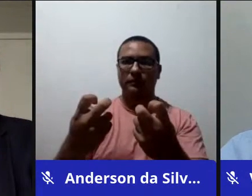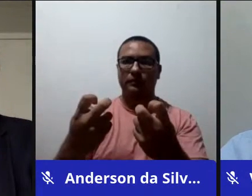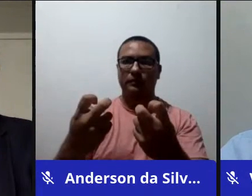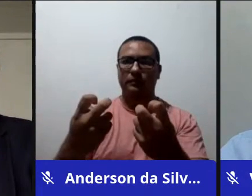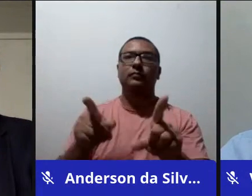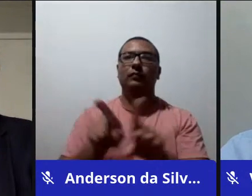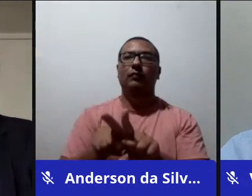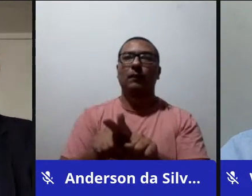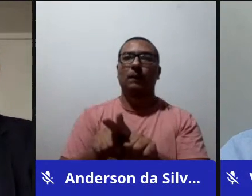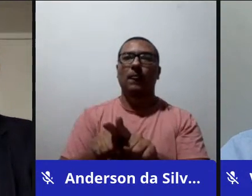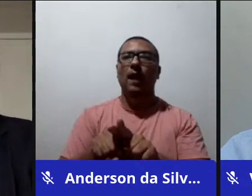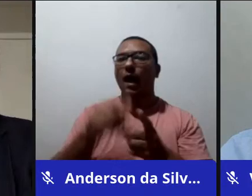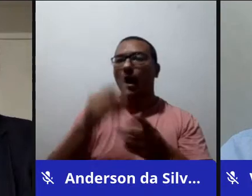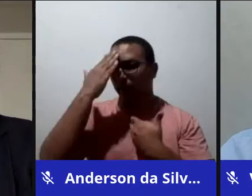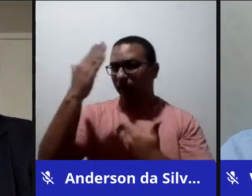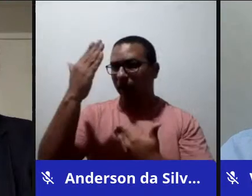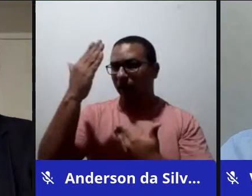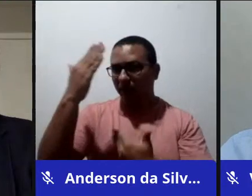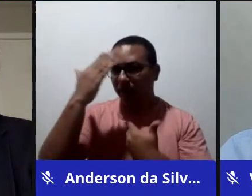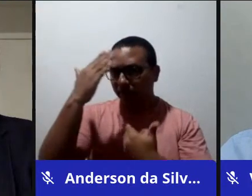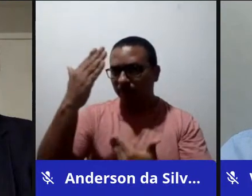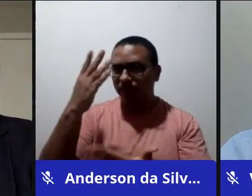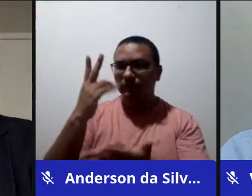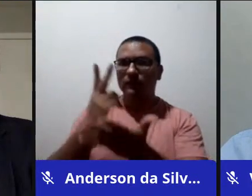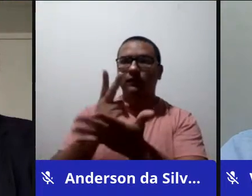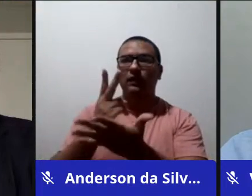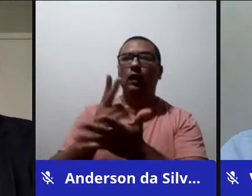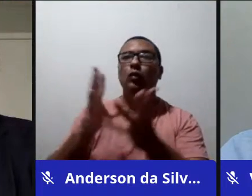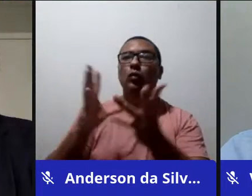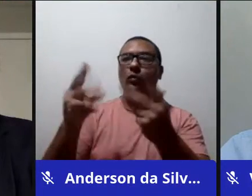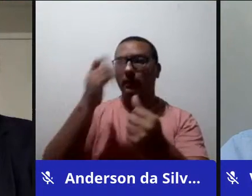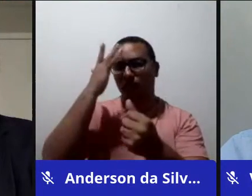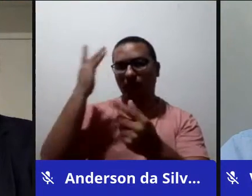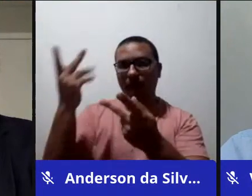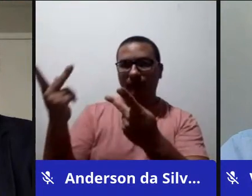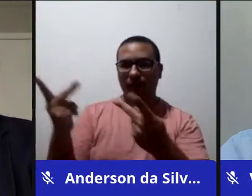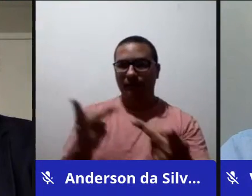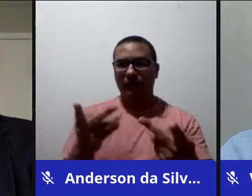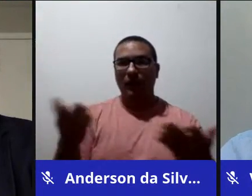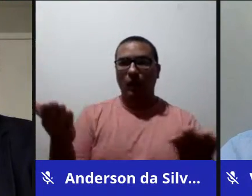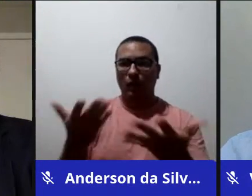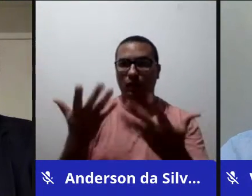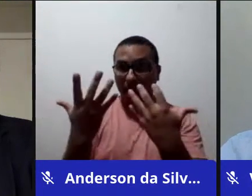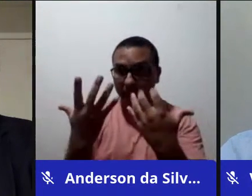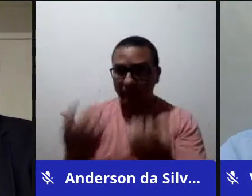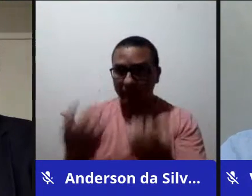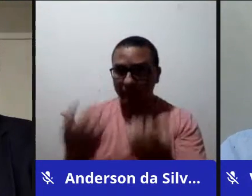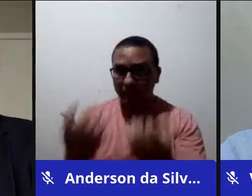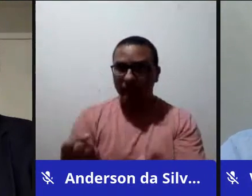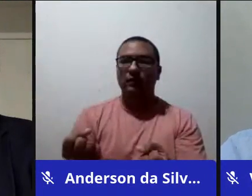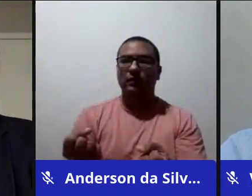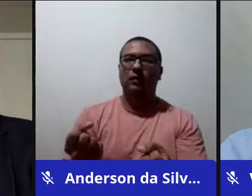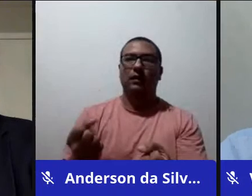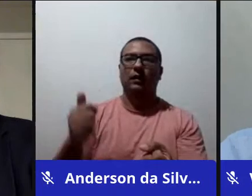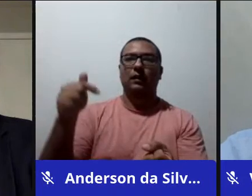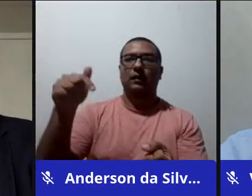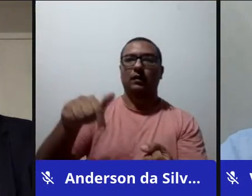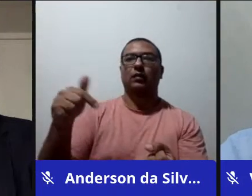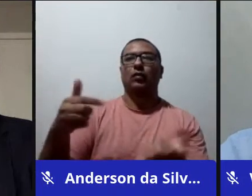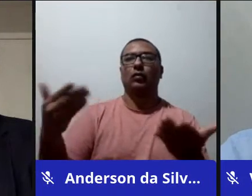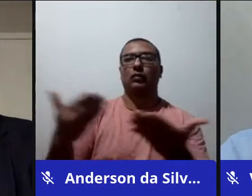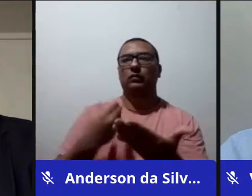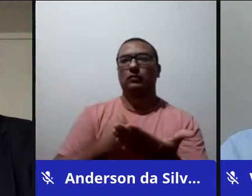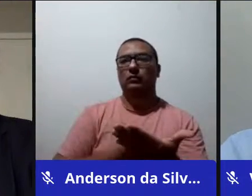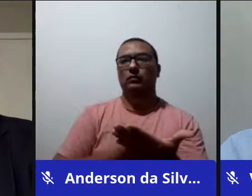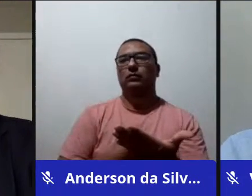são suficientes, né, para esses nossos convidados que aceitam, né, esse desafio de estar aqui conosco e